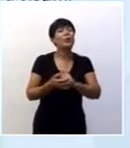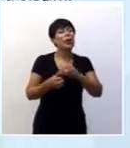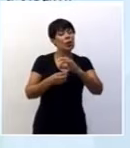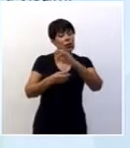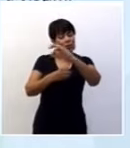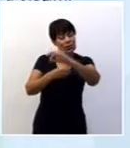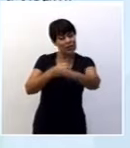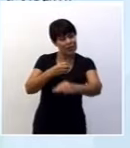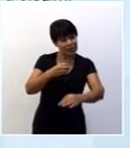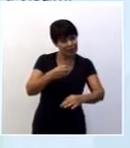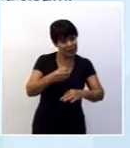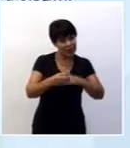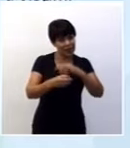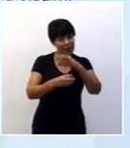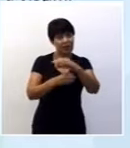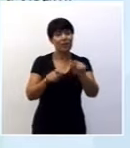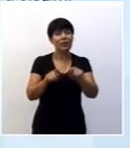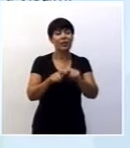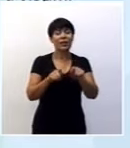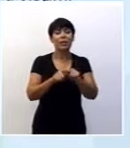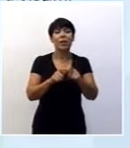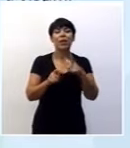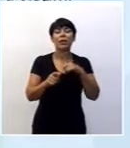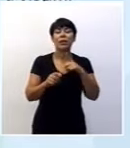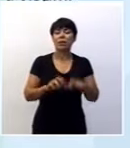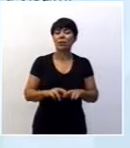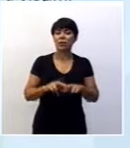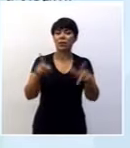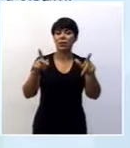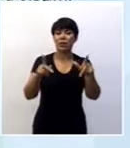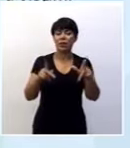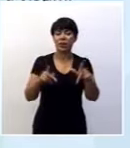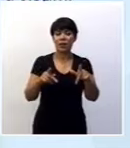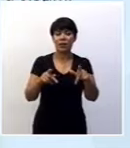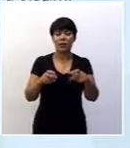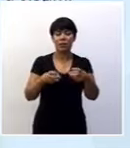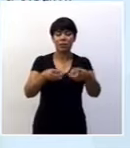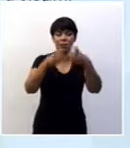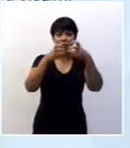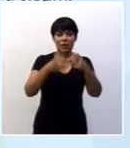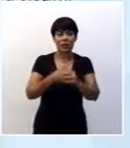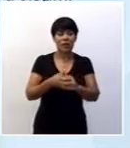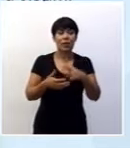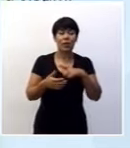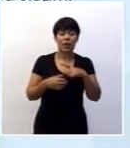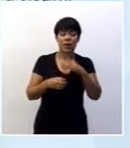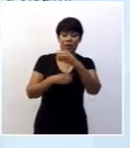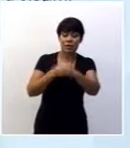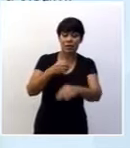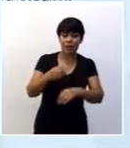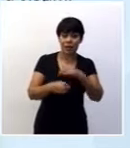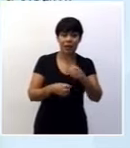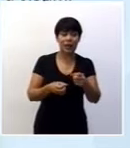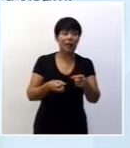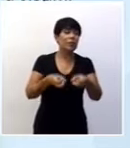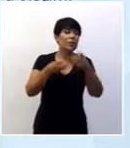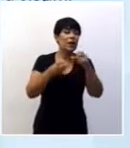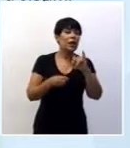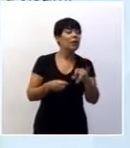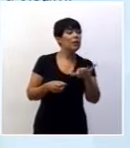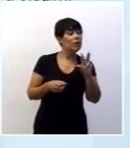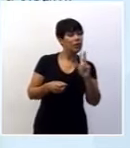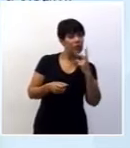tem diferentes resoluções espectrais, tá? Tem satélites que enxergam infravermelho, né? Tem satélites